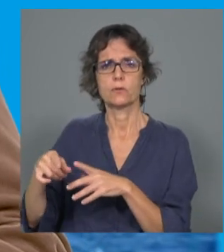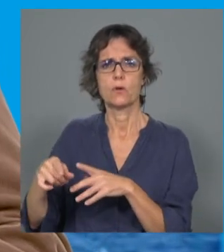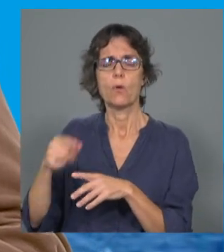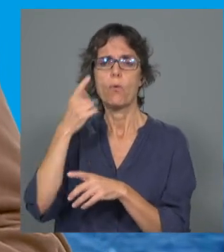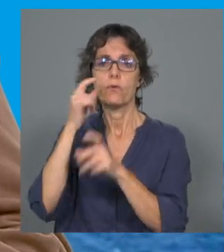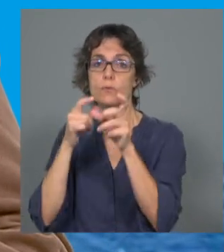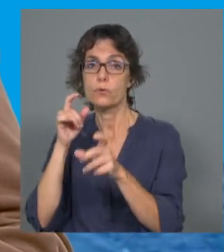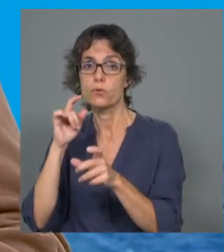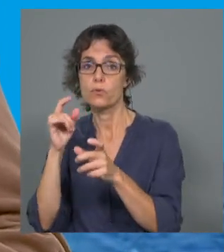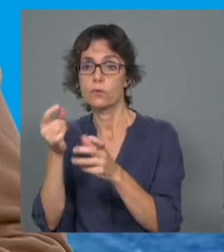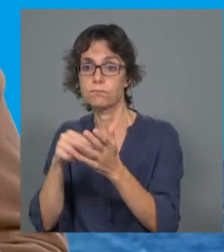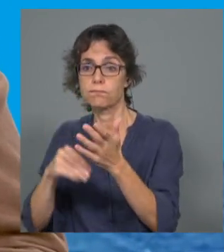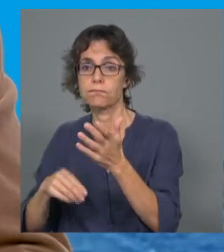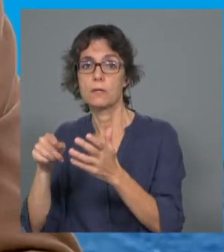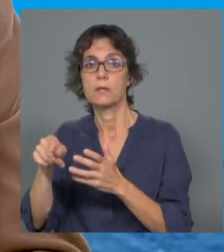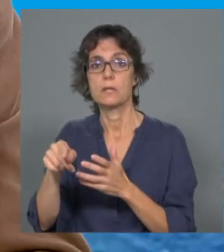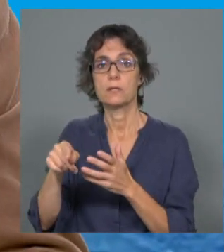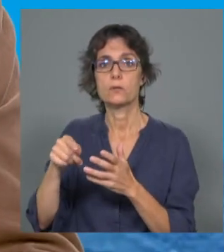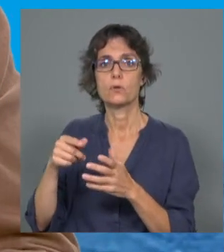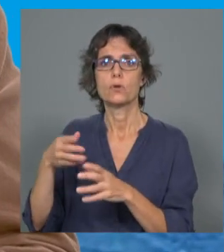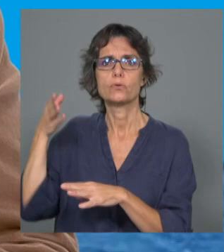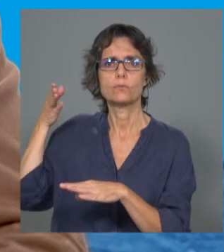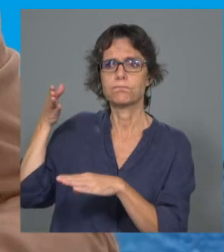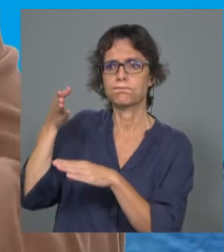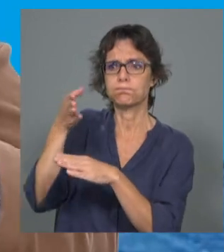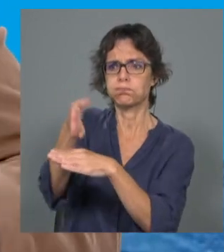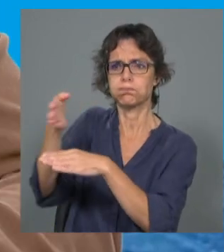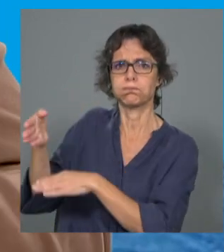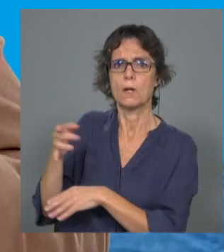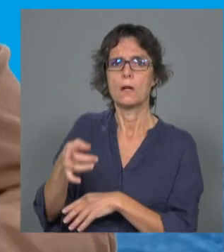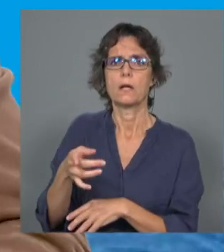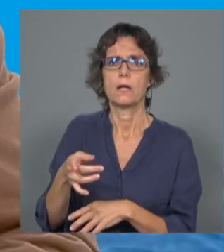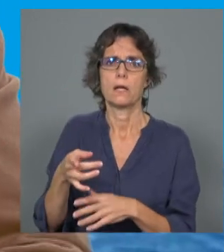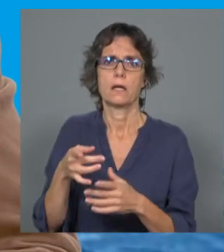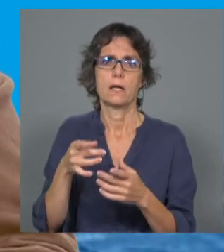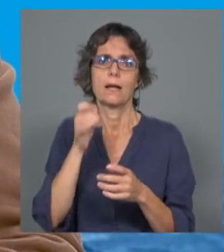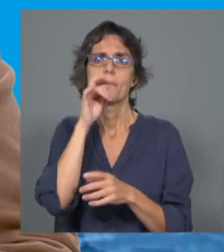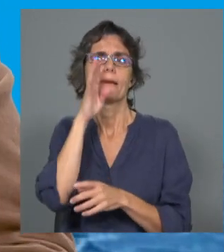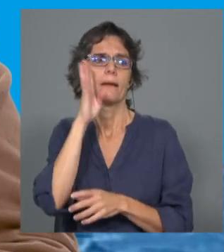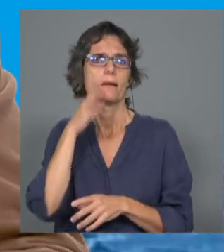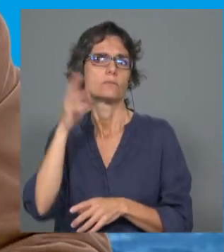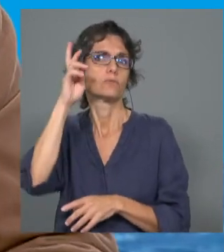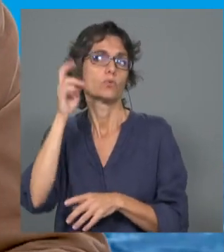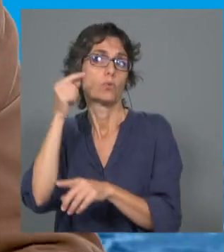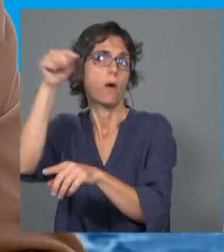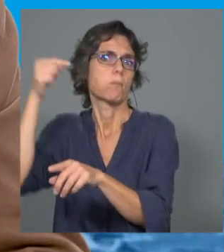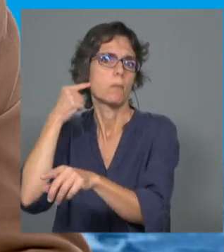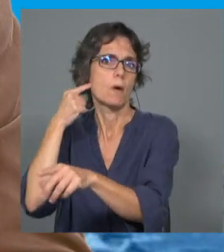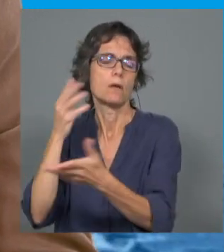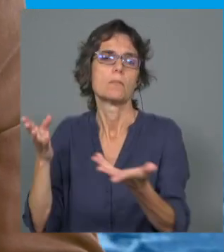por alguns que chamam o exército social russo, não é? Enfim, depois disputa-se exatamente quem é, mas o mal-estar